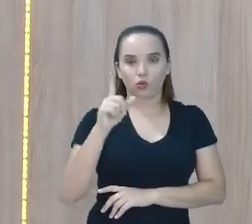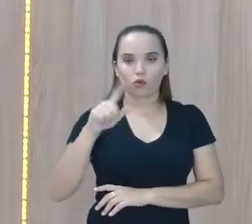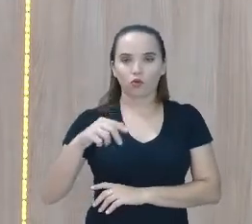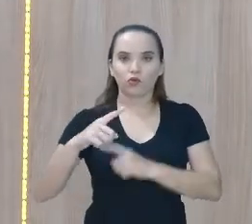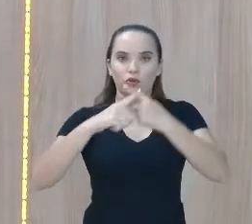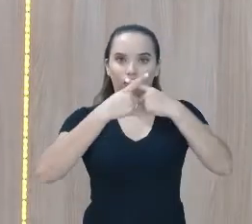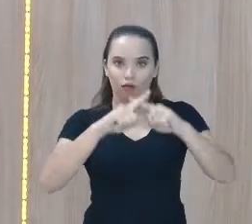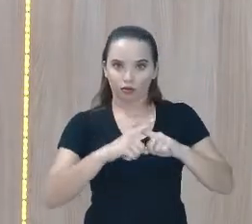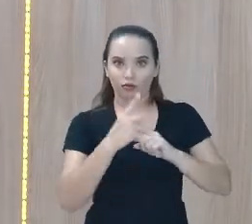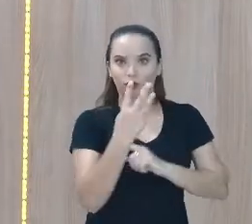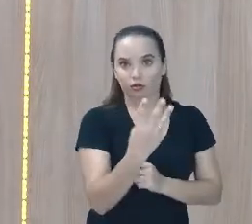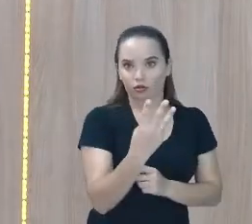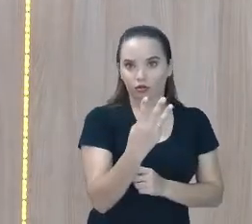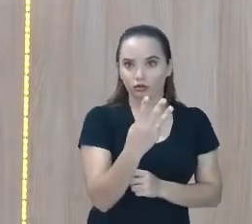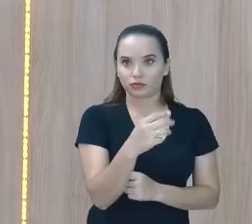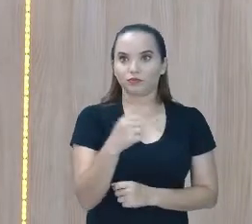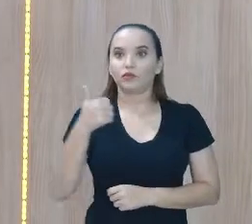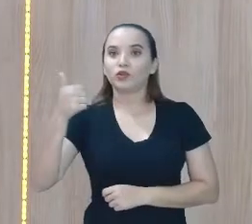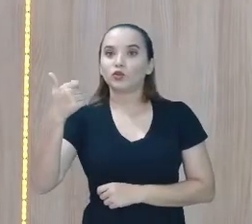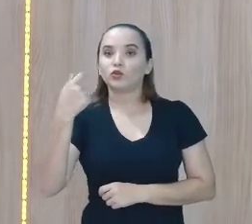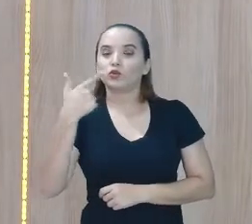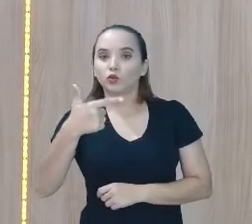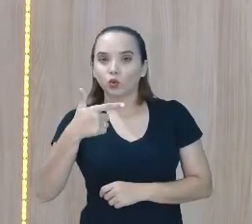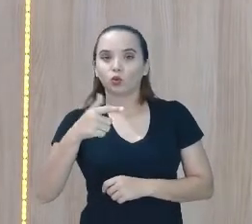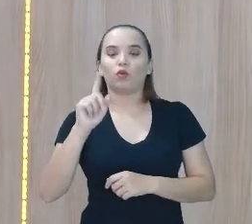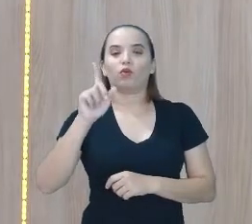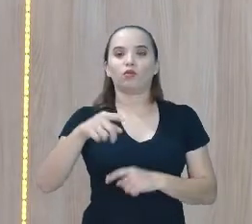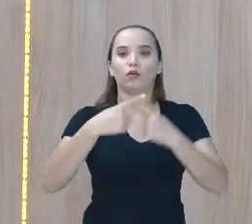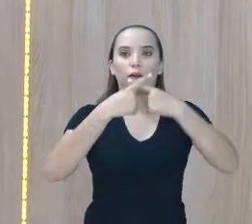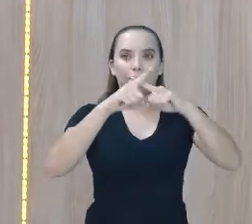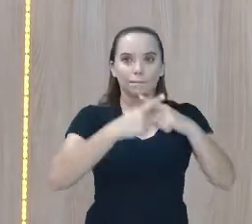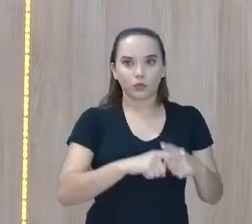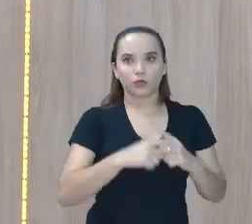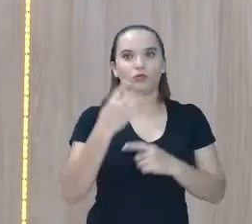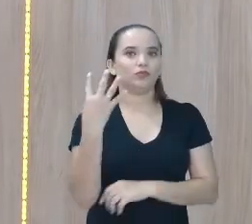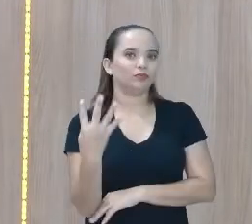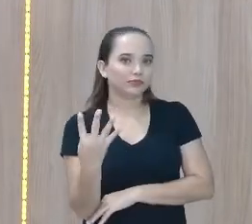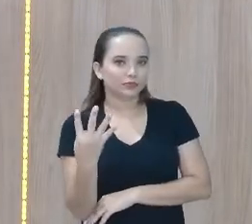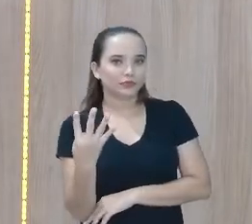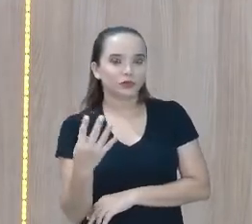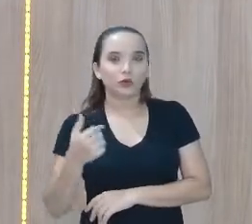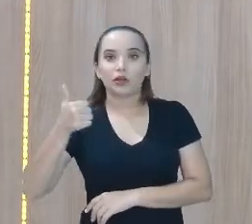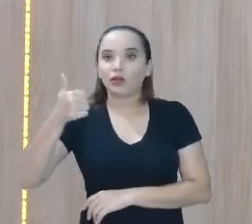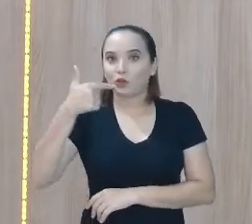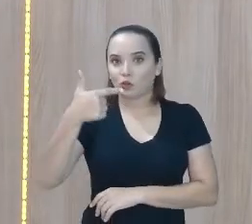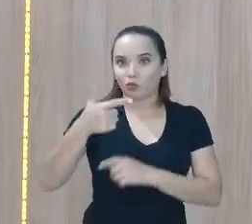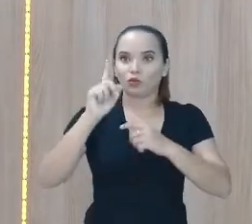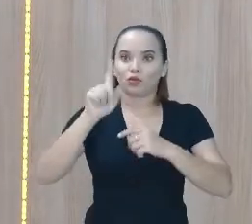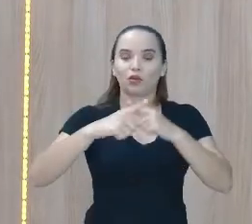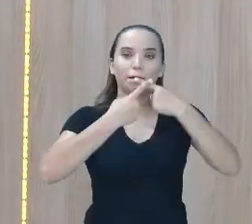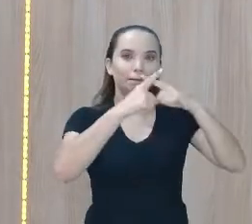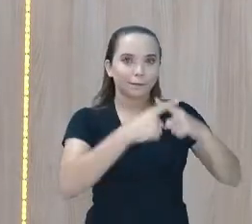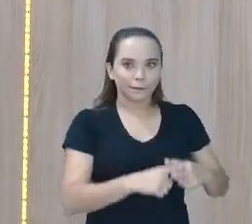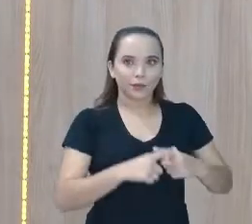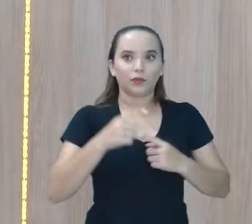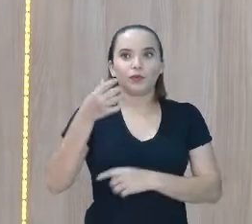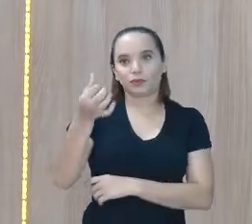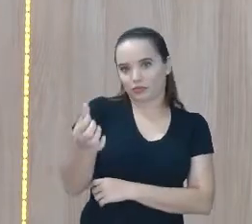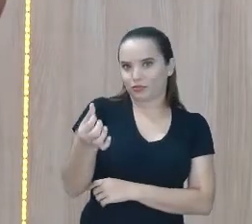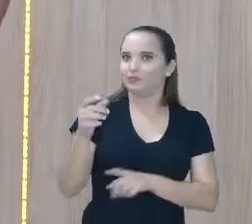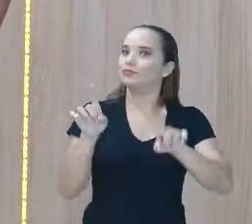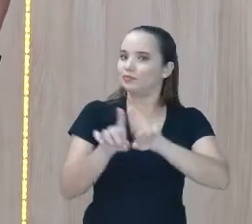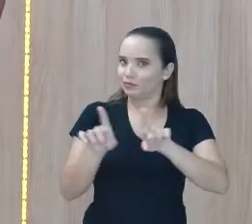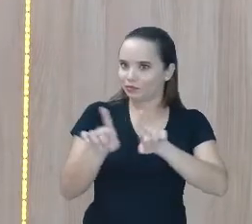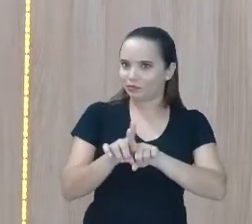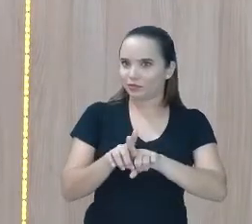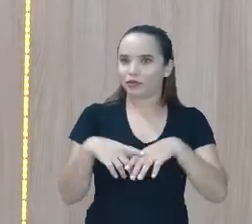3, tá? Eu tenho que 12, ele é um múltiplo de 4, tenho que 12, ele é um múltiplo de